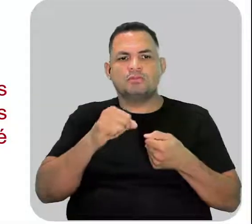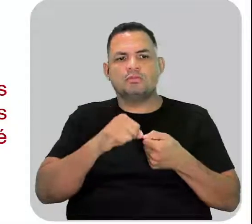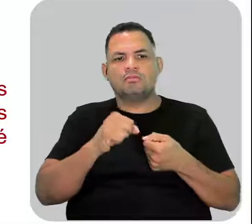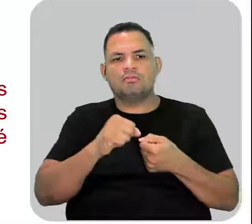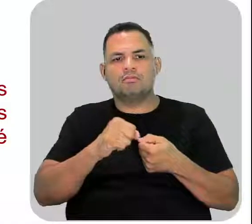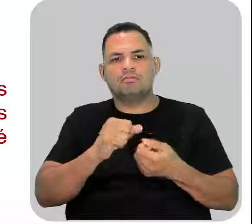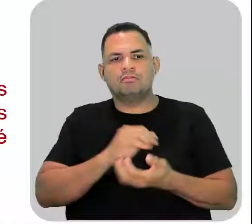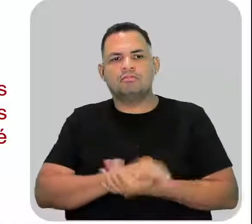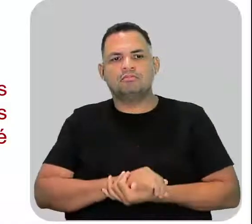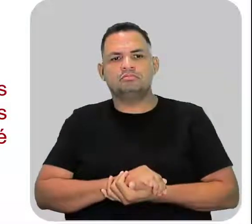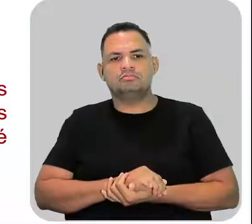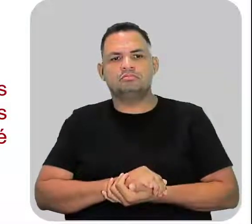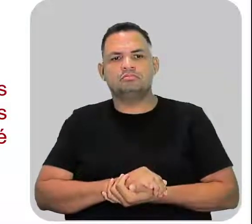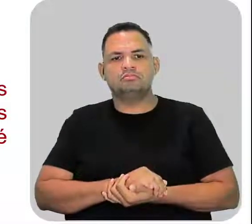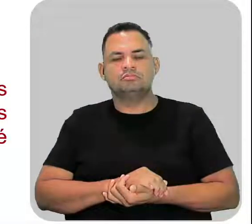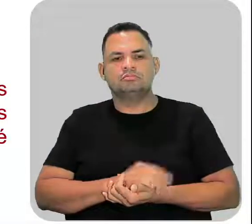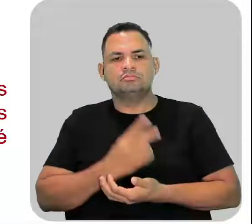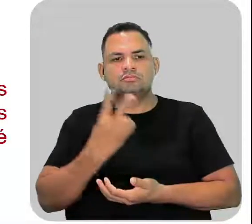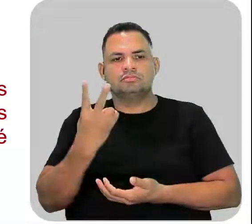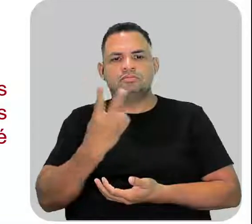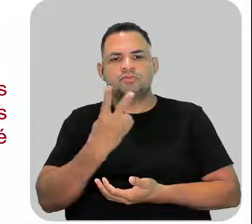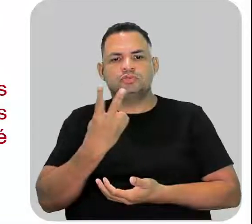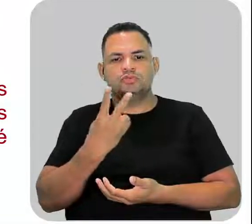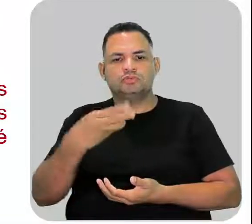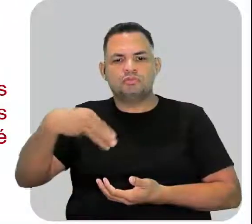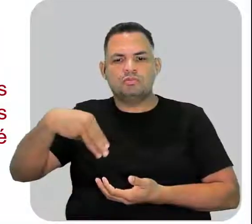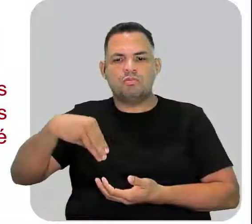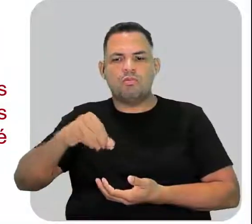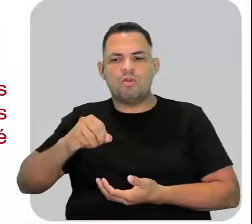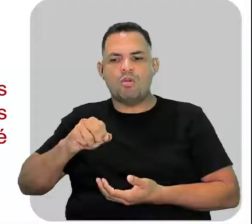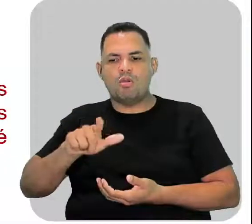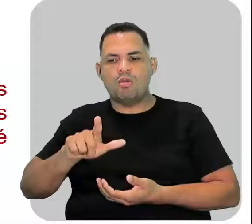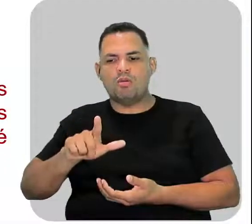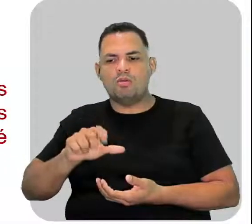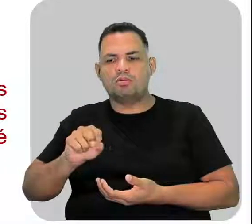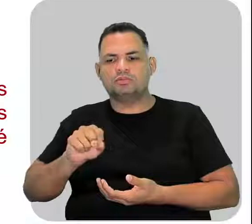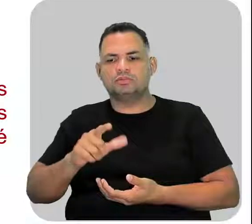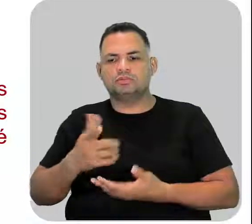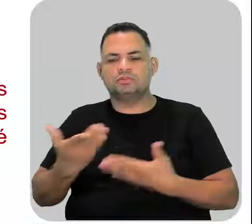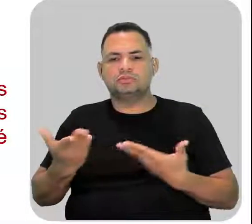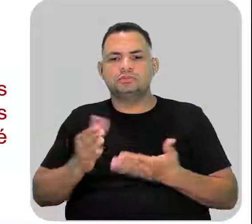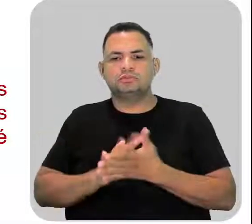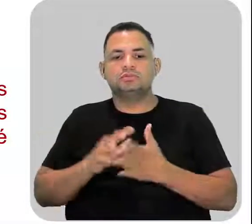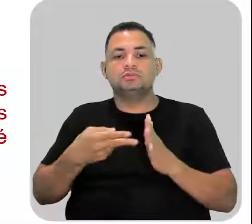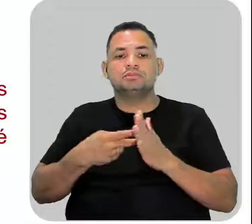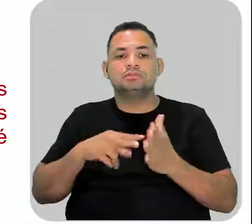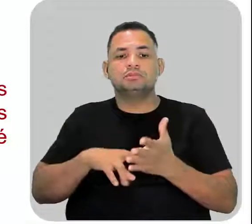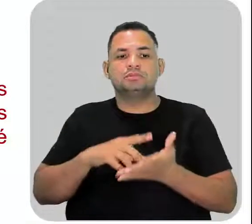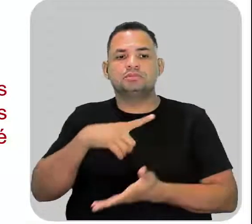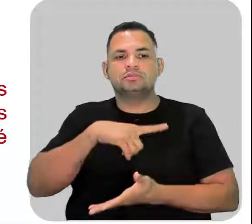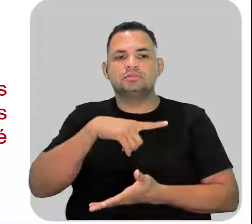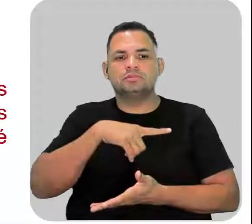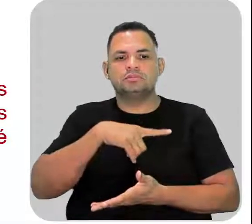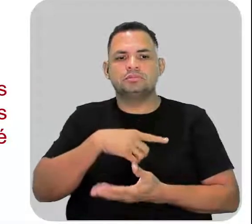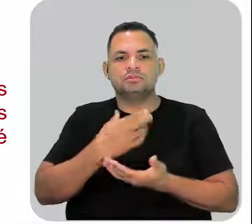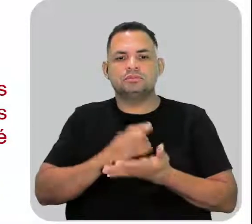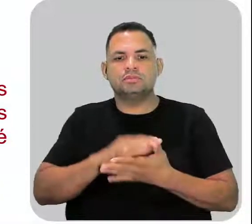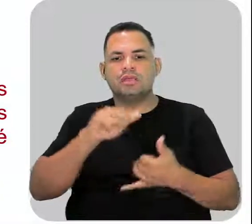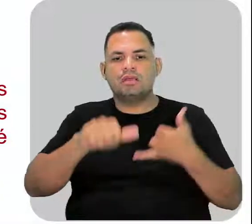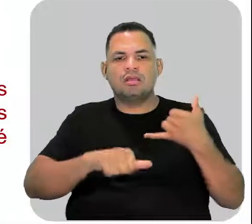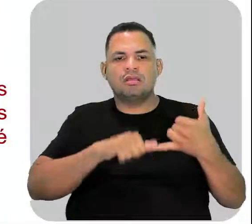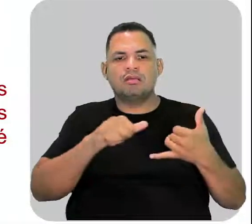feito, né? Como ele falou que são 2 mols, significa que a gente teve a reação